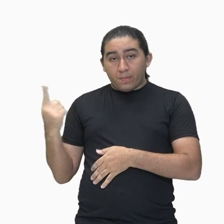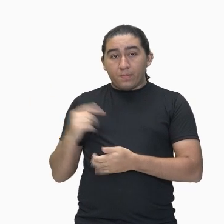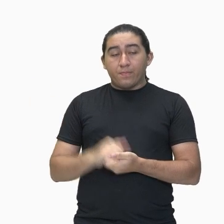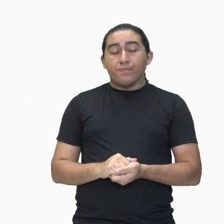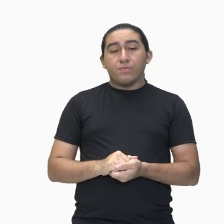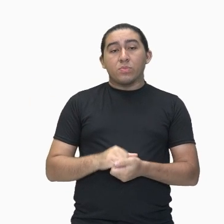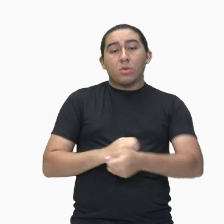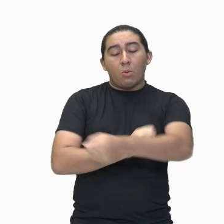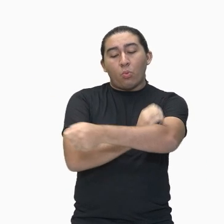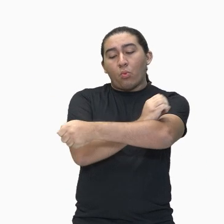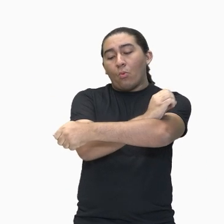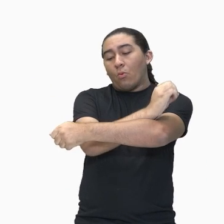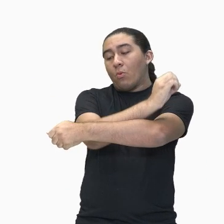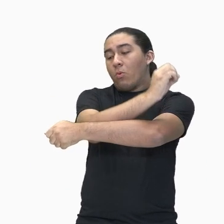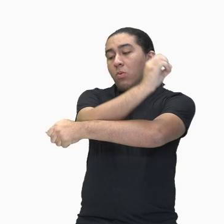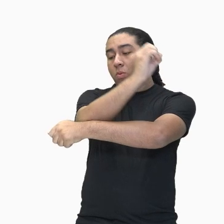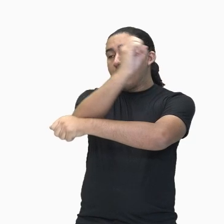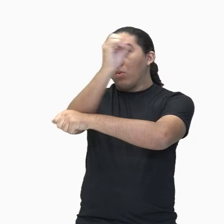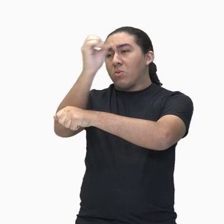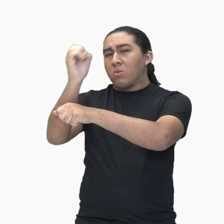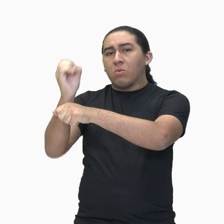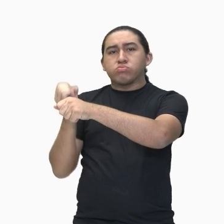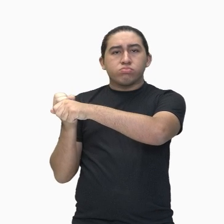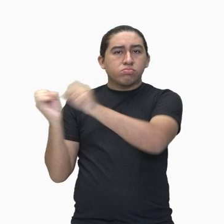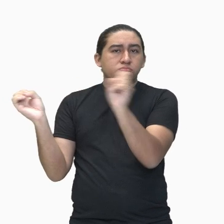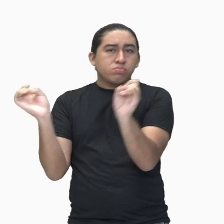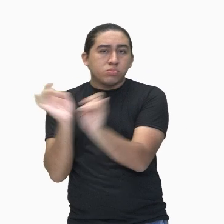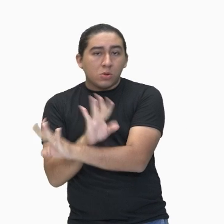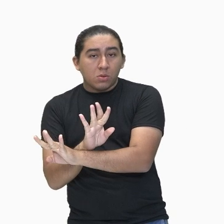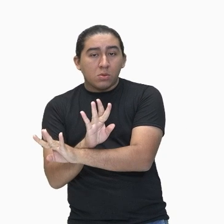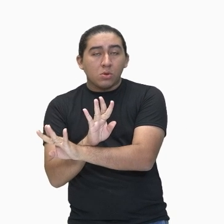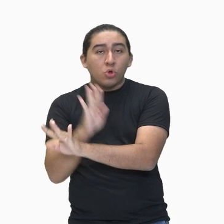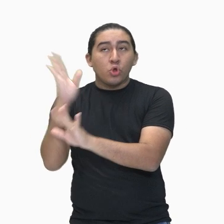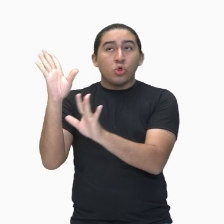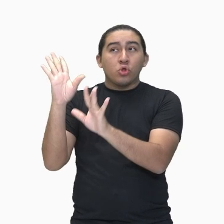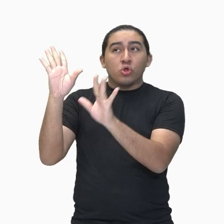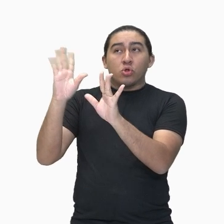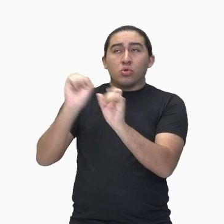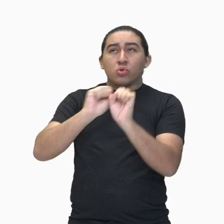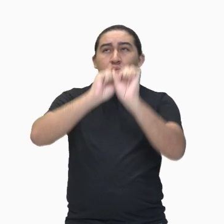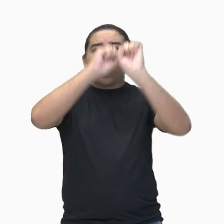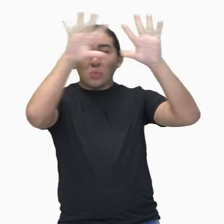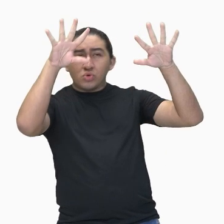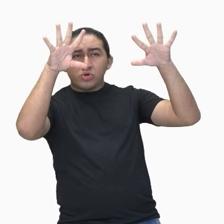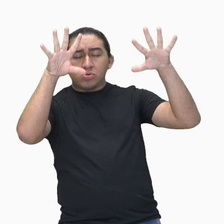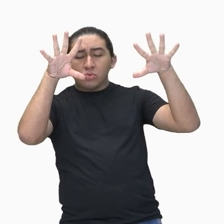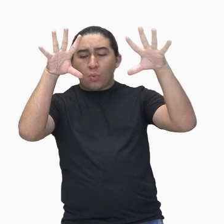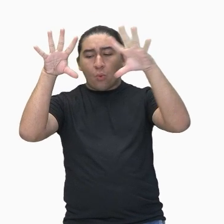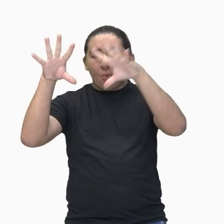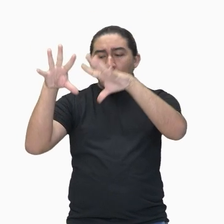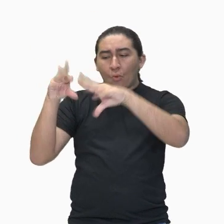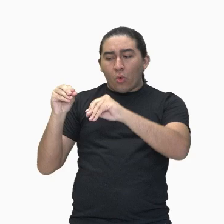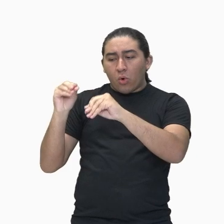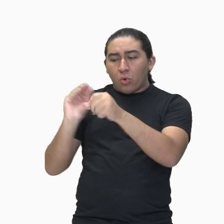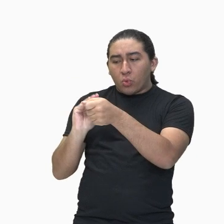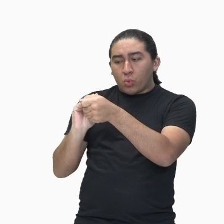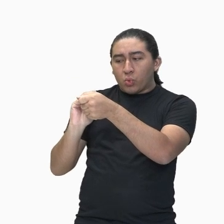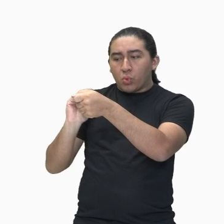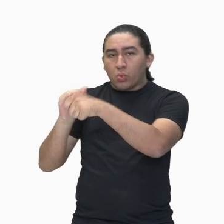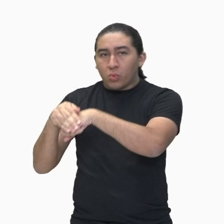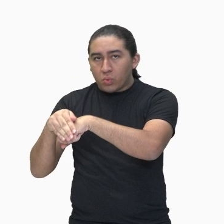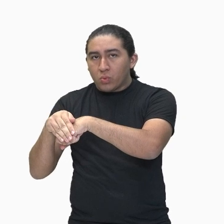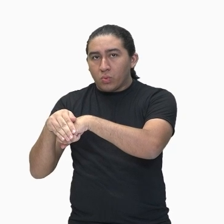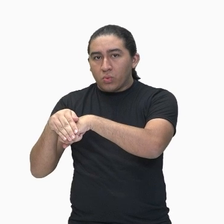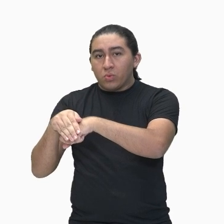sol e não dura mais que um dia. Depois da luz, se segue a noite escura. Olha a antítese aí, ó.